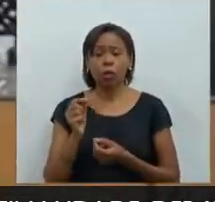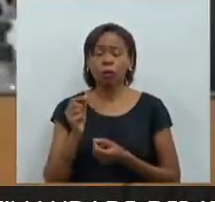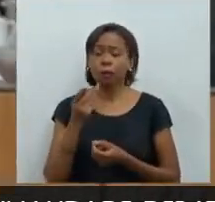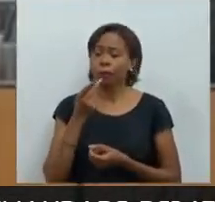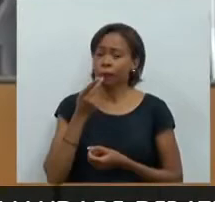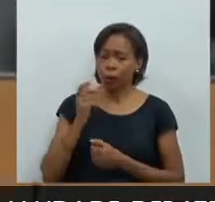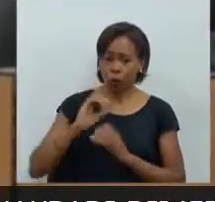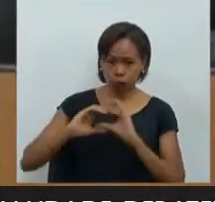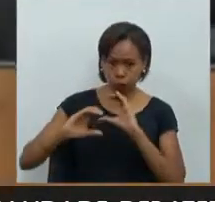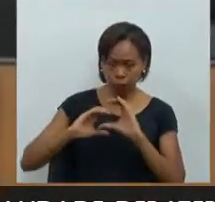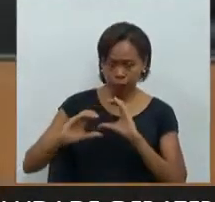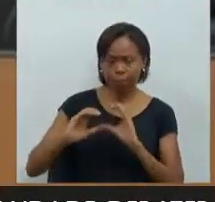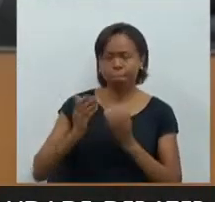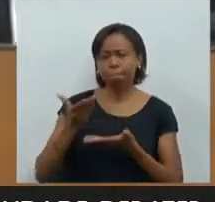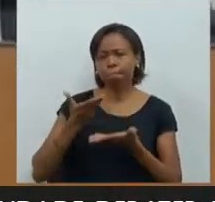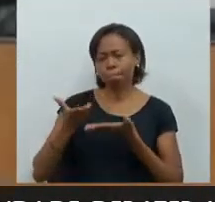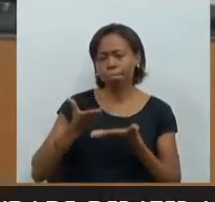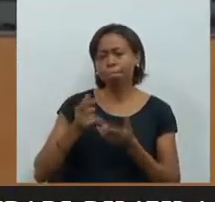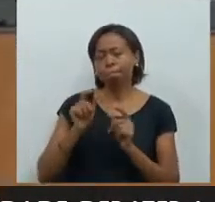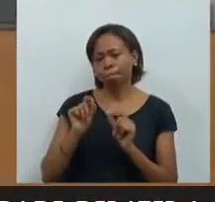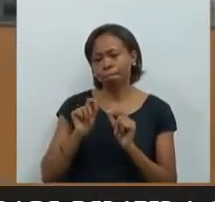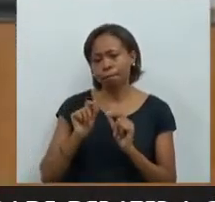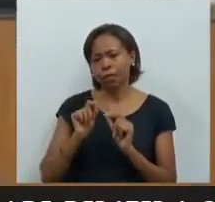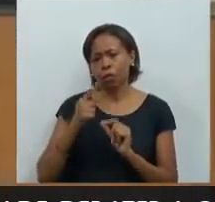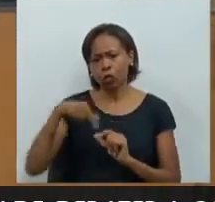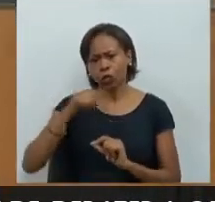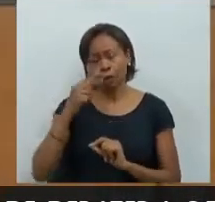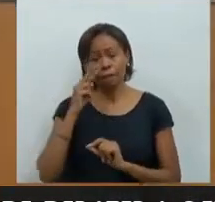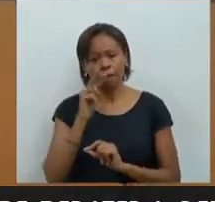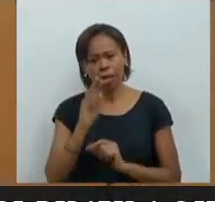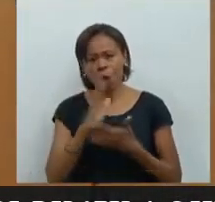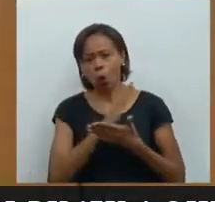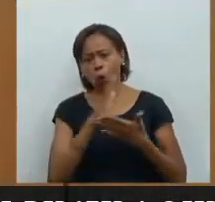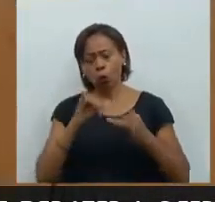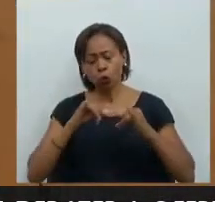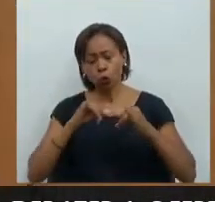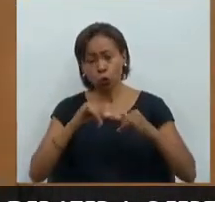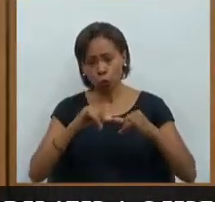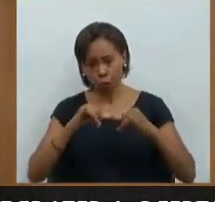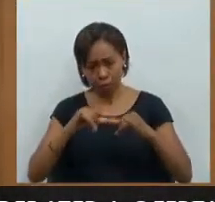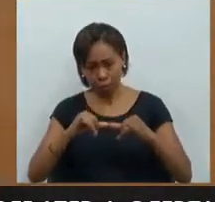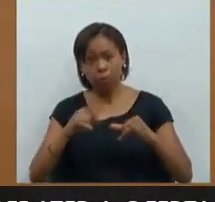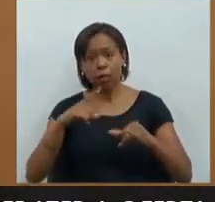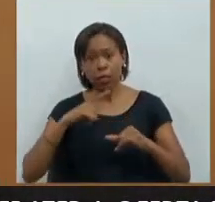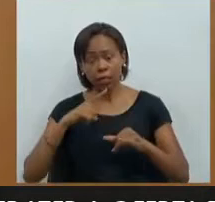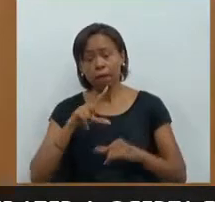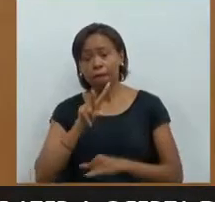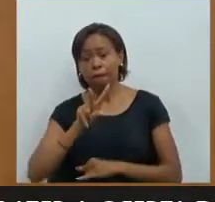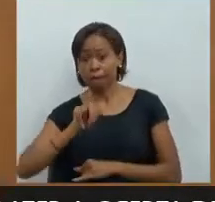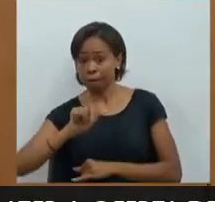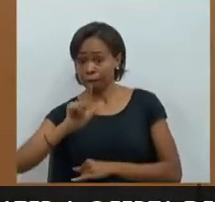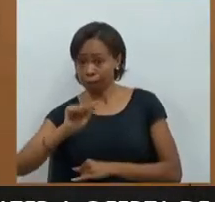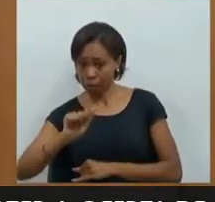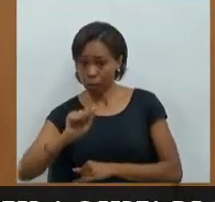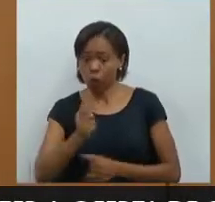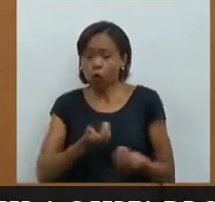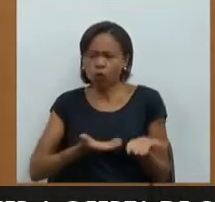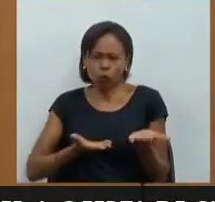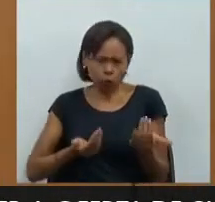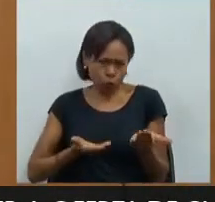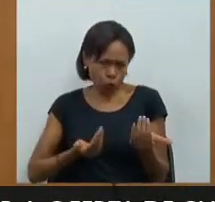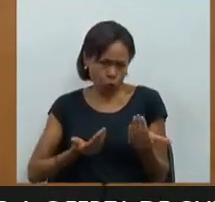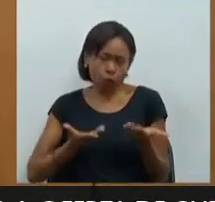Marta. Nós vemos que algumas redes de supermercados oferecem vagas, o comércio a jovens que estão nas